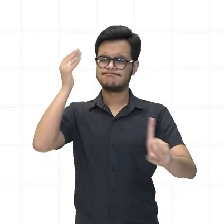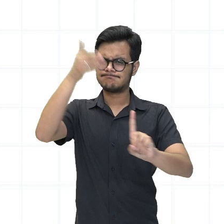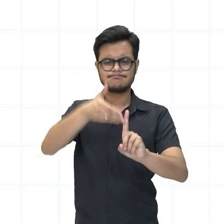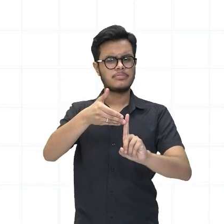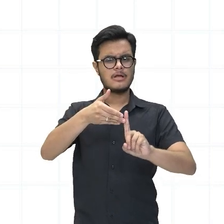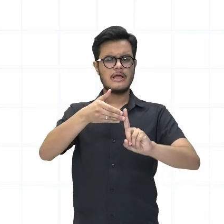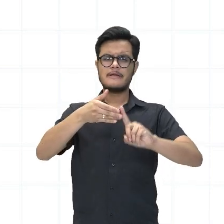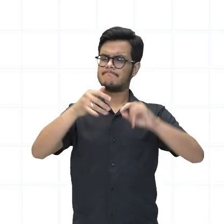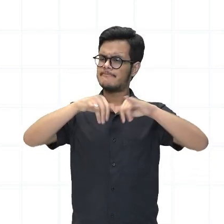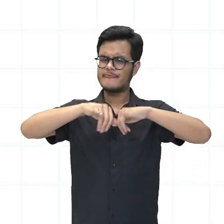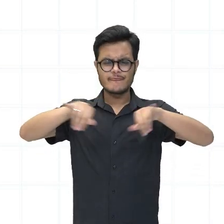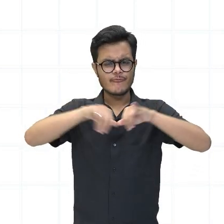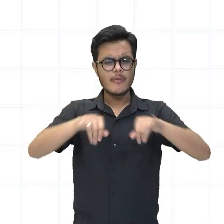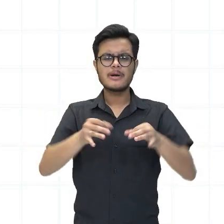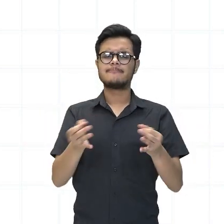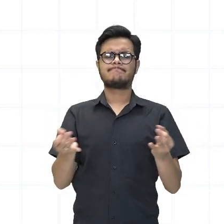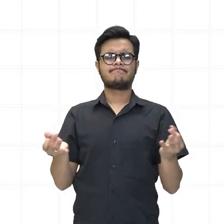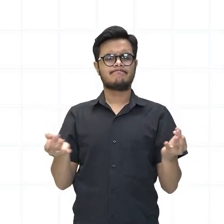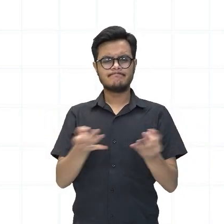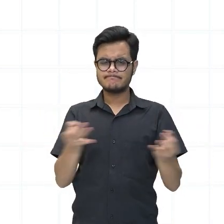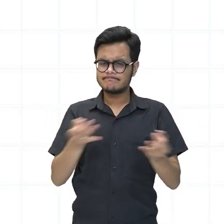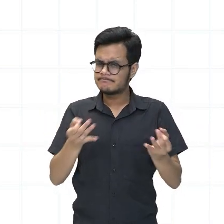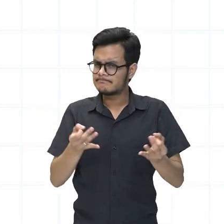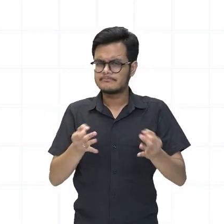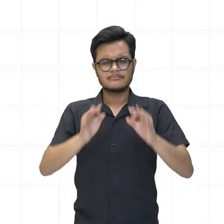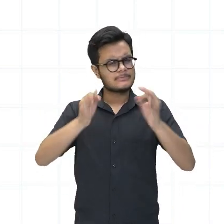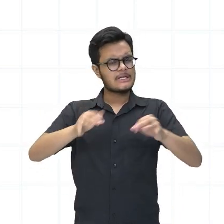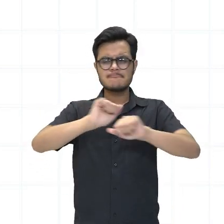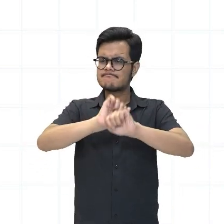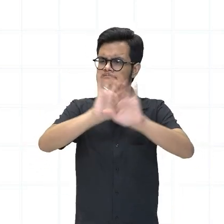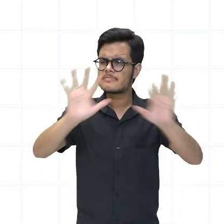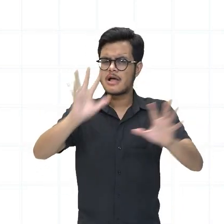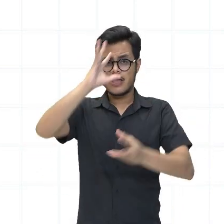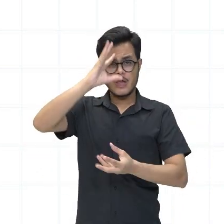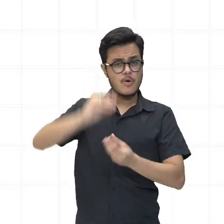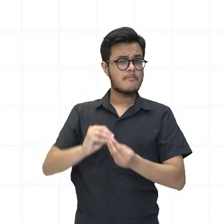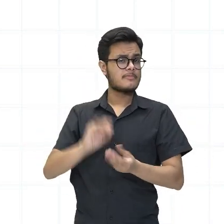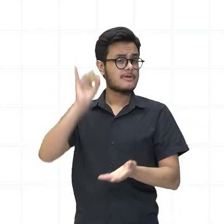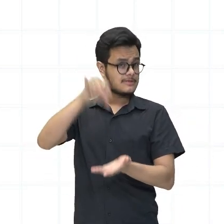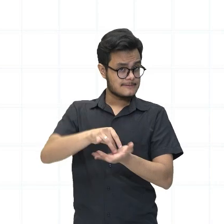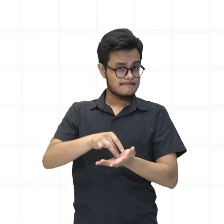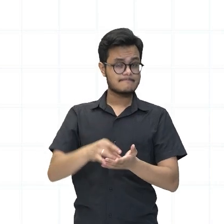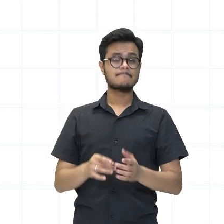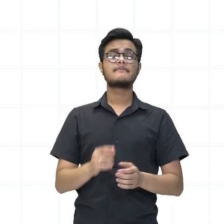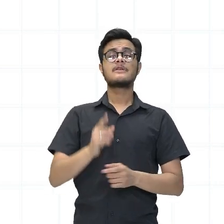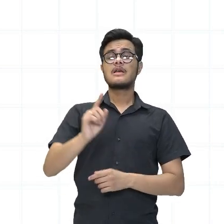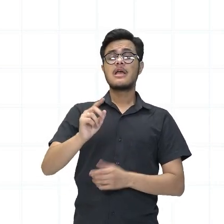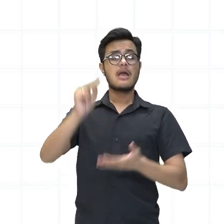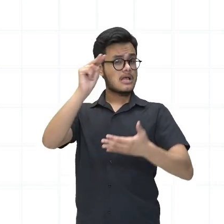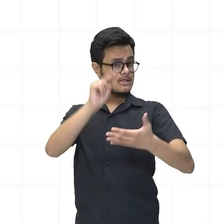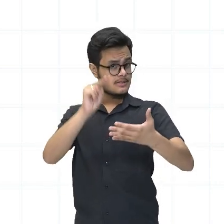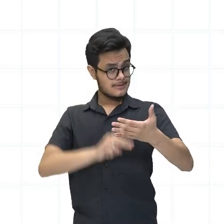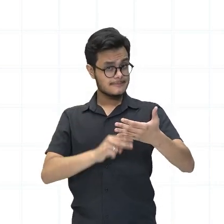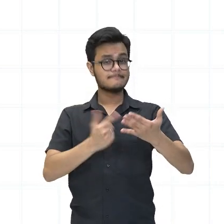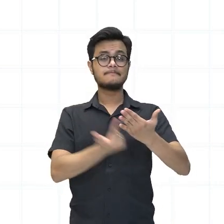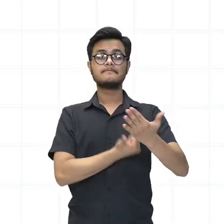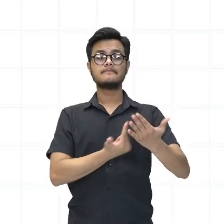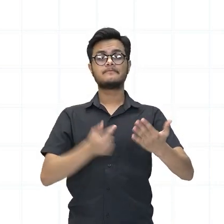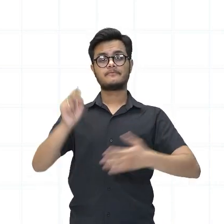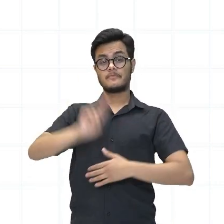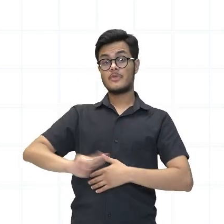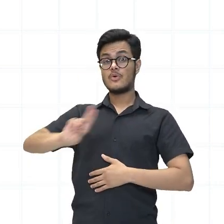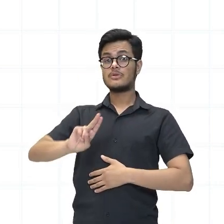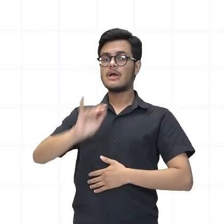informação, transmitir essa informação de maneira clara e direta à pessoa que irá ler. Faz uso